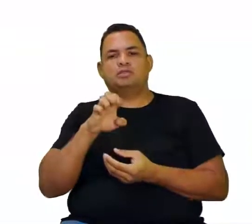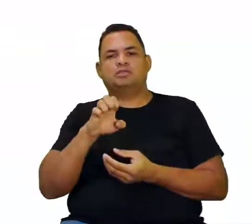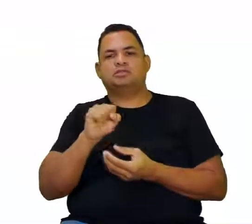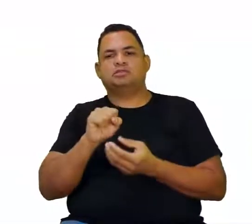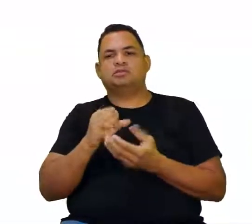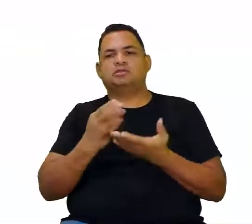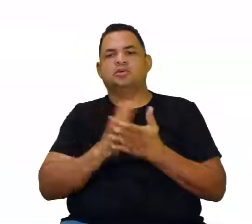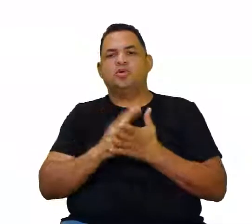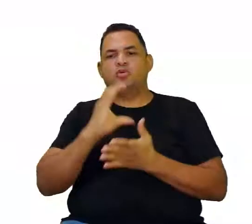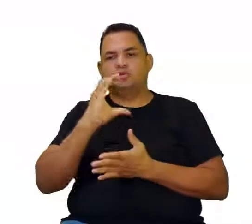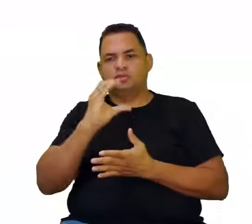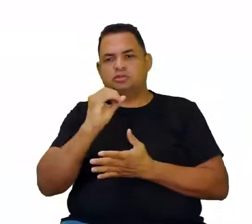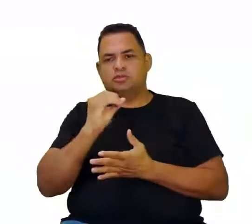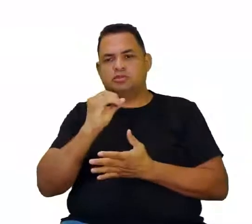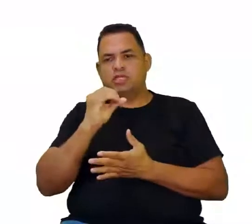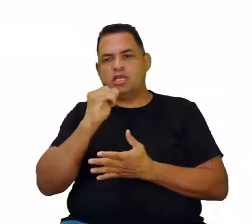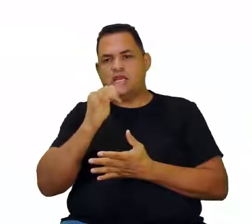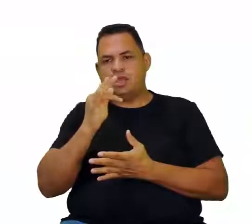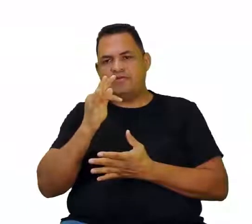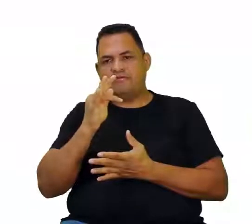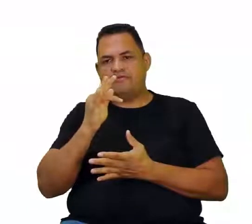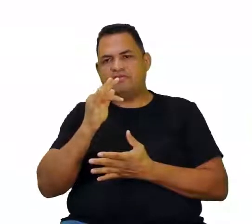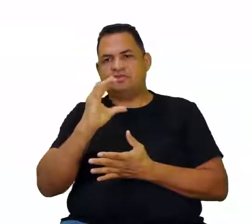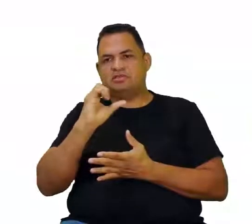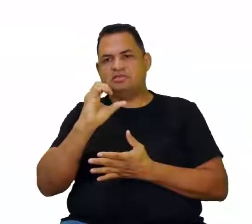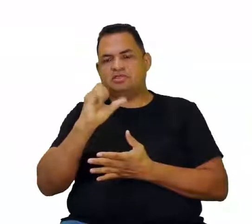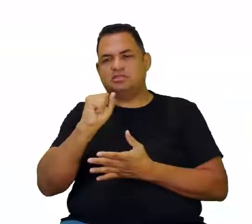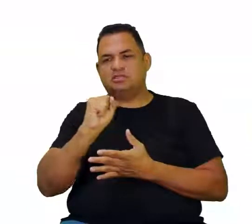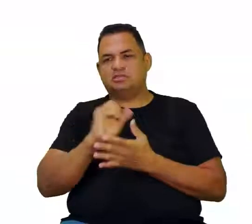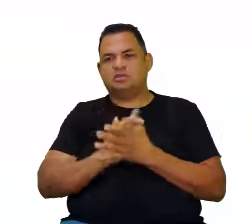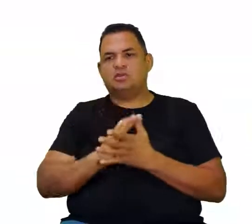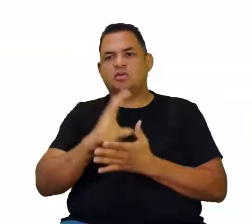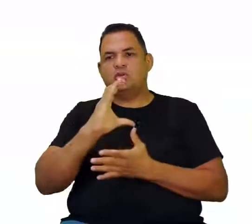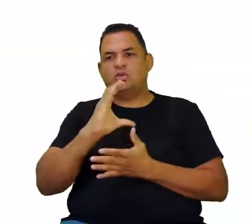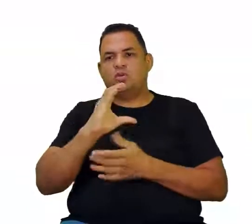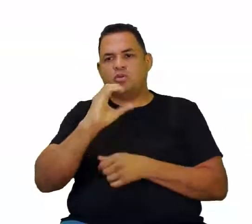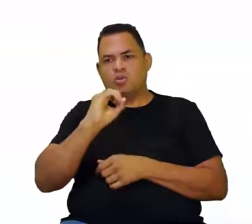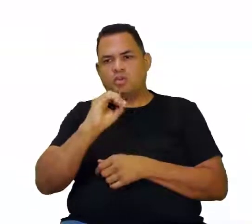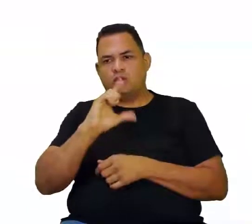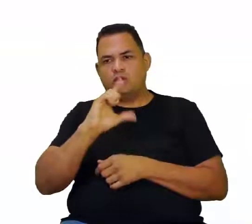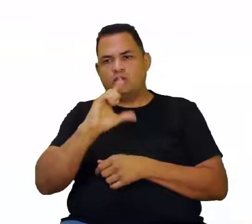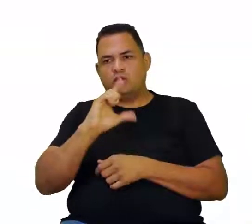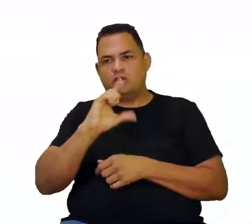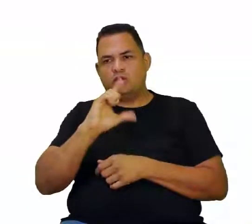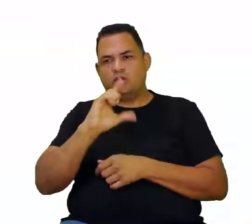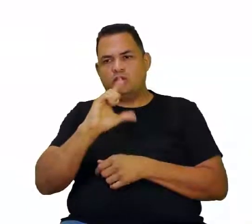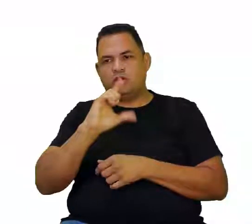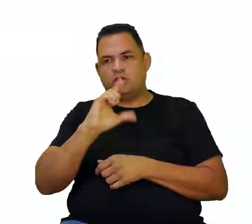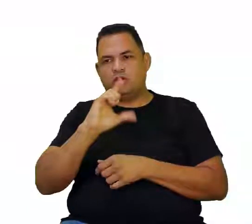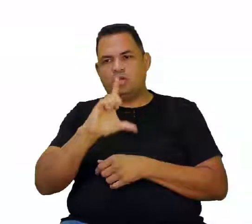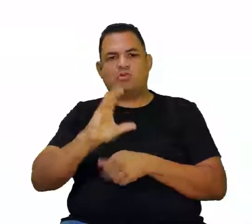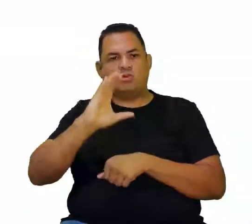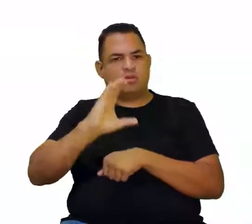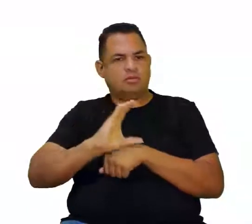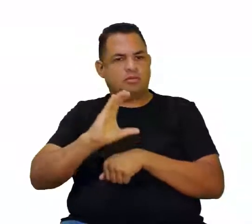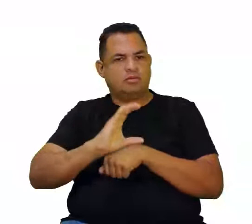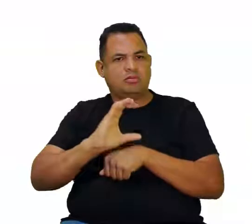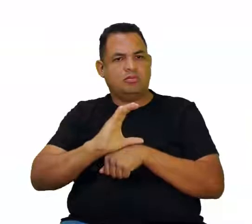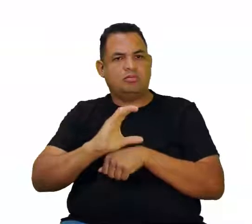propelentes, como os CFCs, que é o clorofluorocarbono,